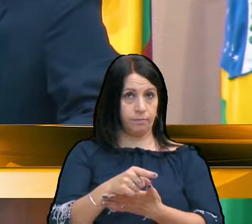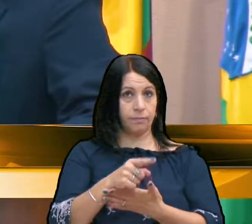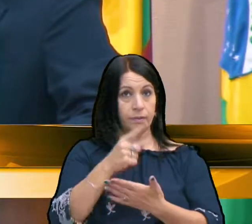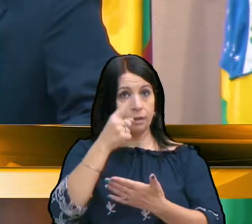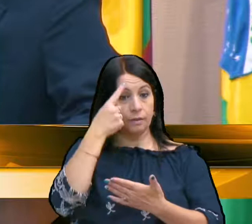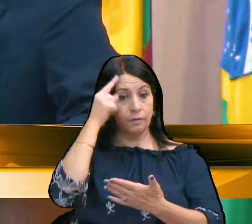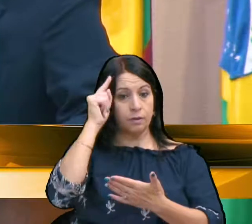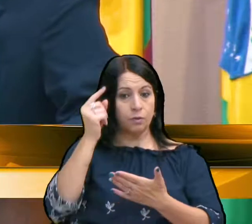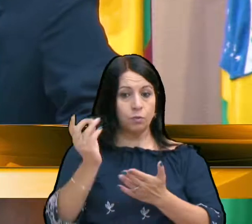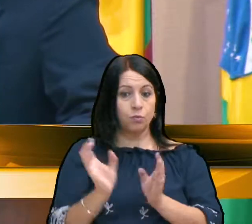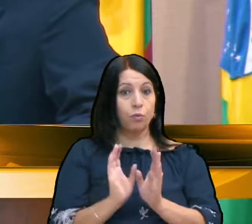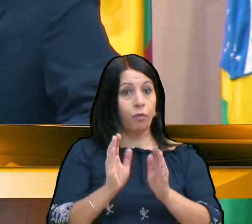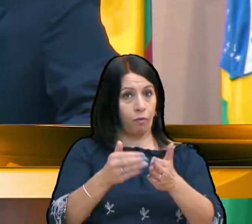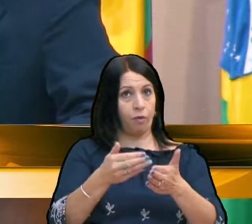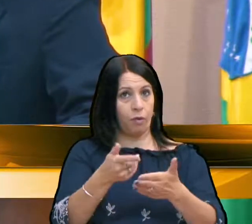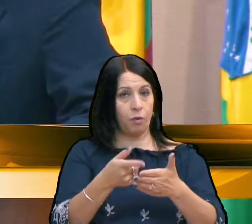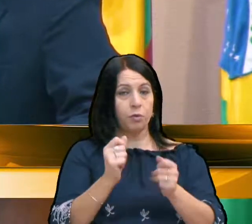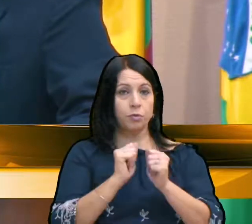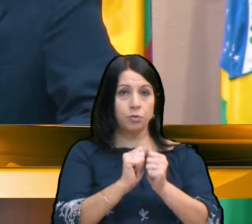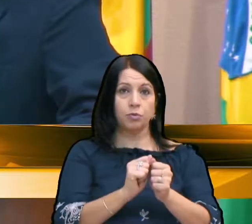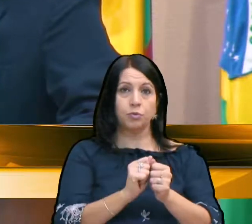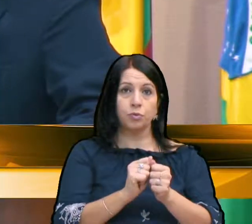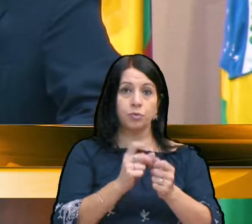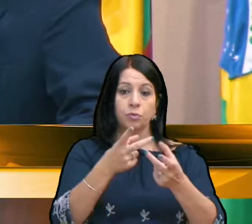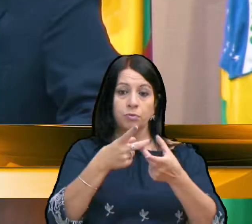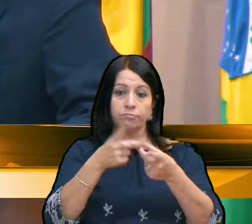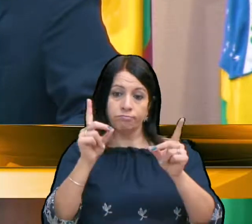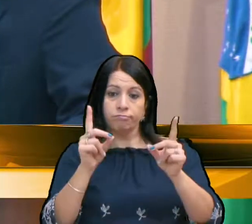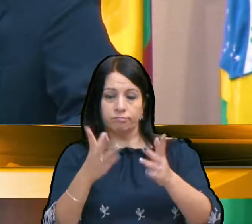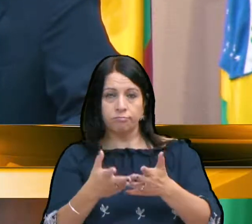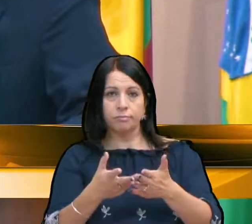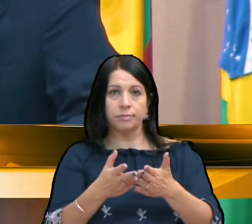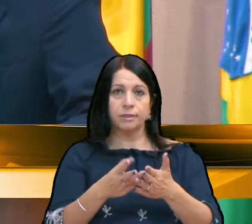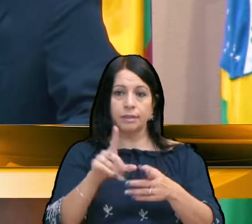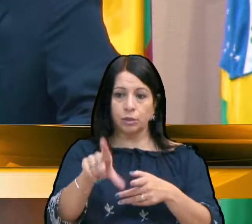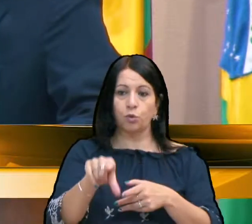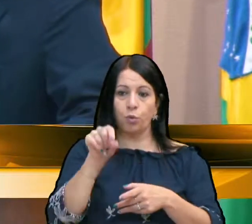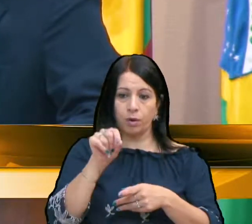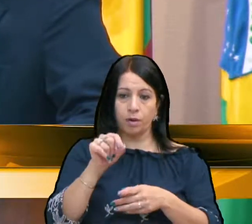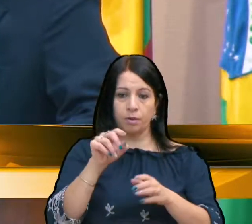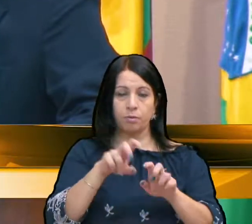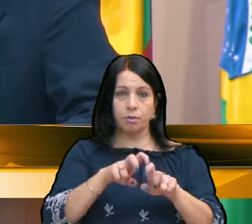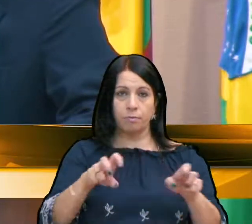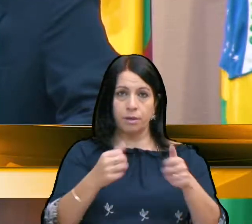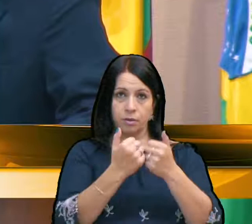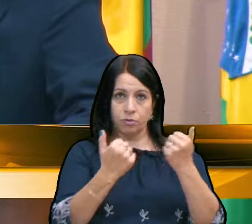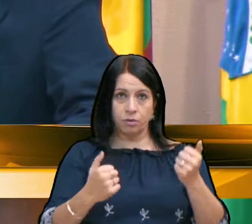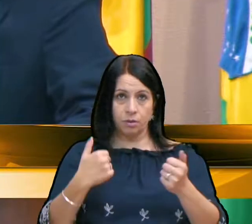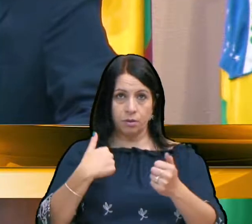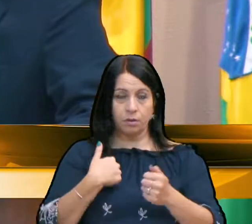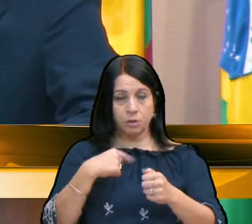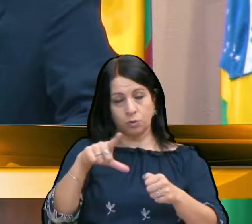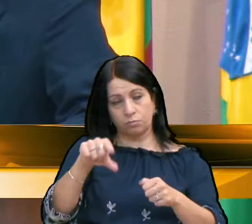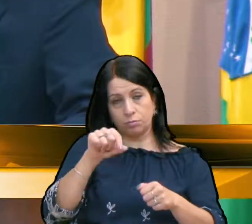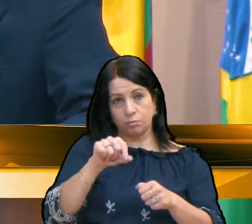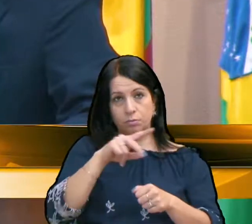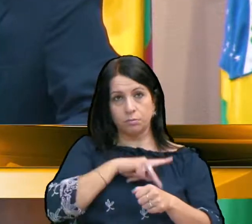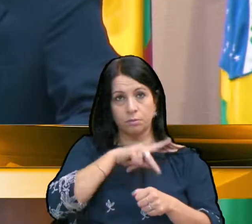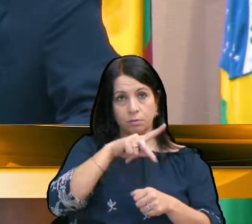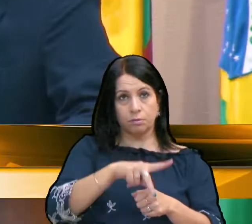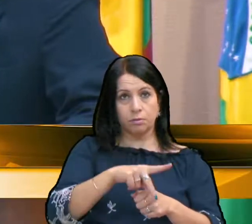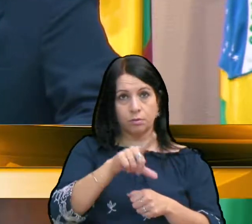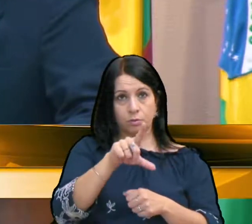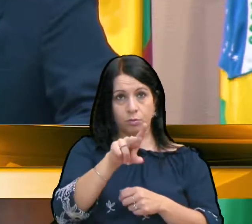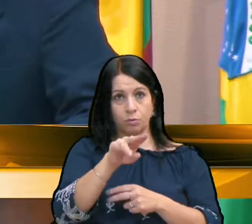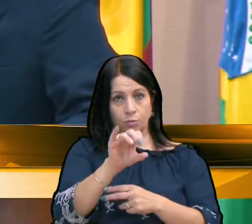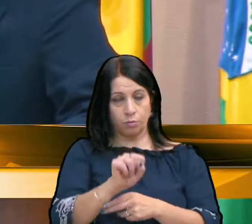do fórum. Então, através do meio democrático, elegemos a mesa diretora, então eu acabei sendo eleito presidente, o